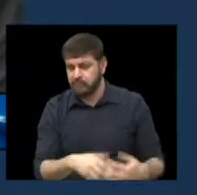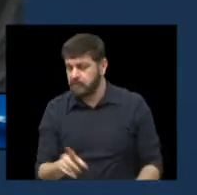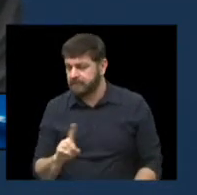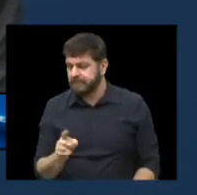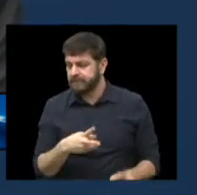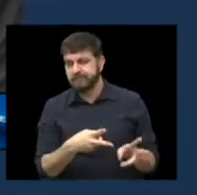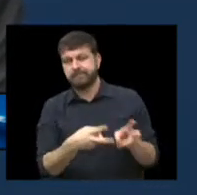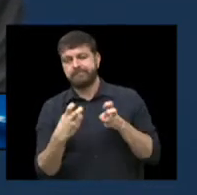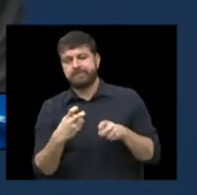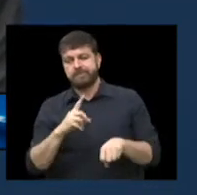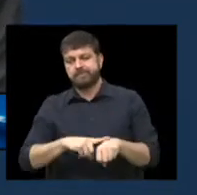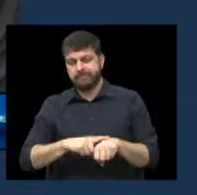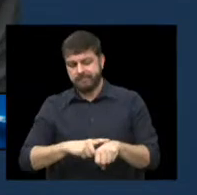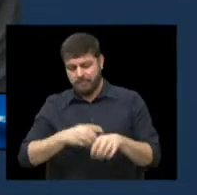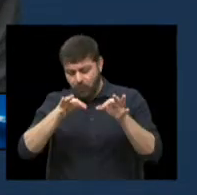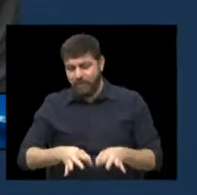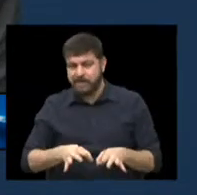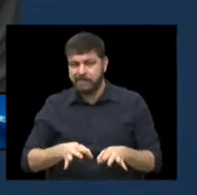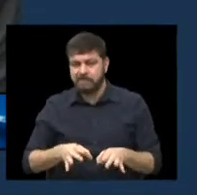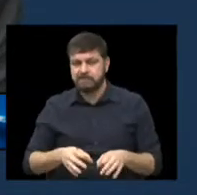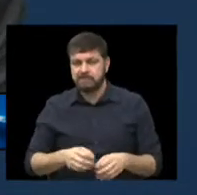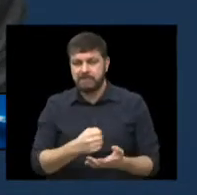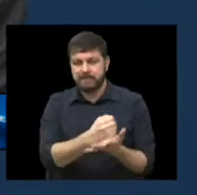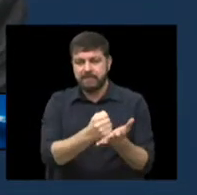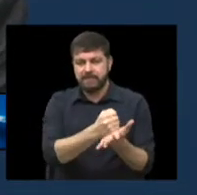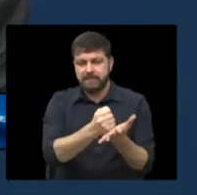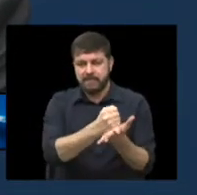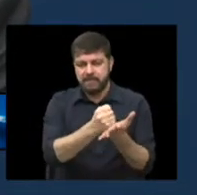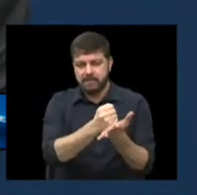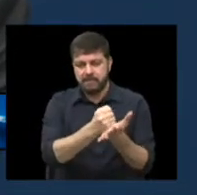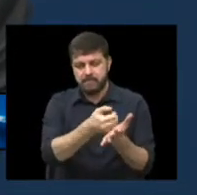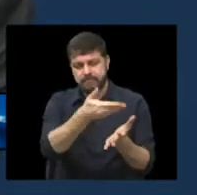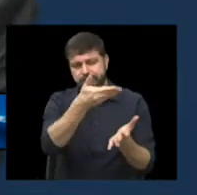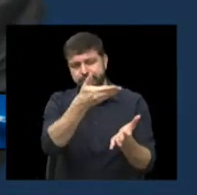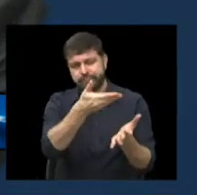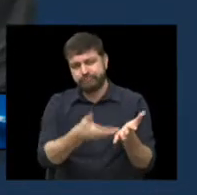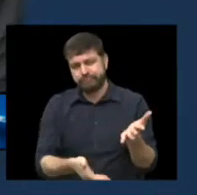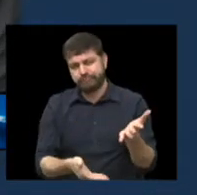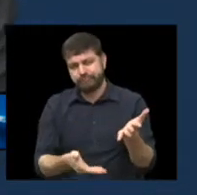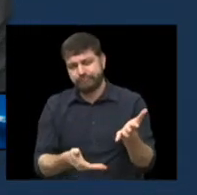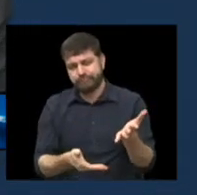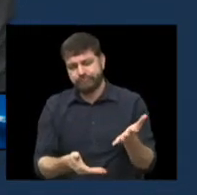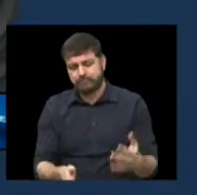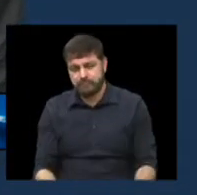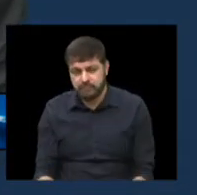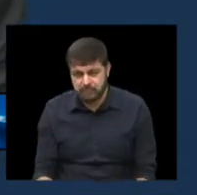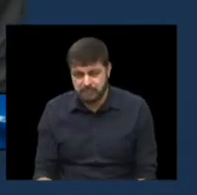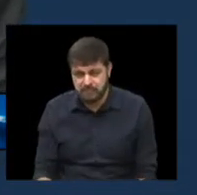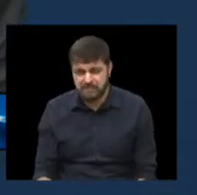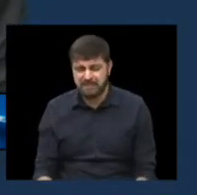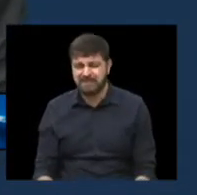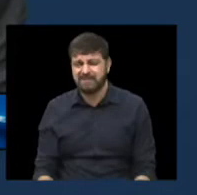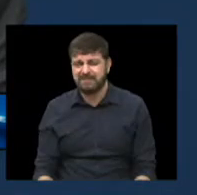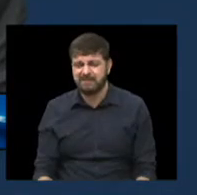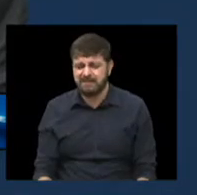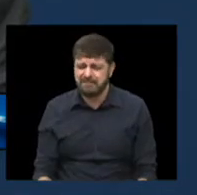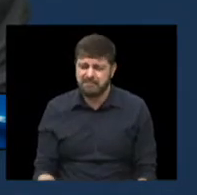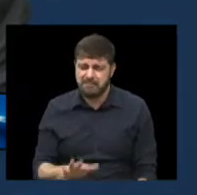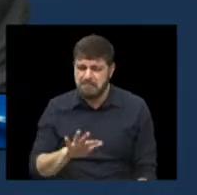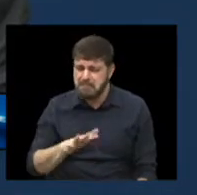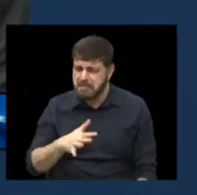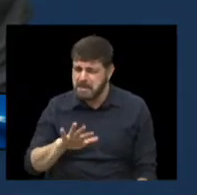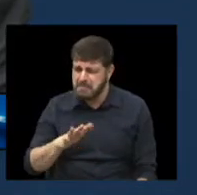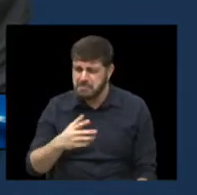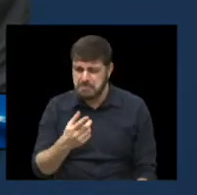percebido no tempo adequado e os medicamentos foram perdidos. O prejuízo previsto, estimado,